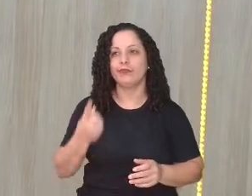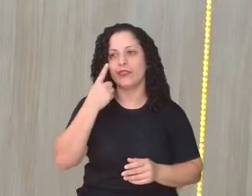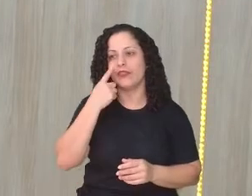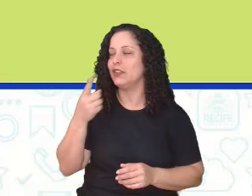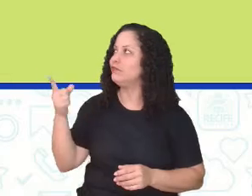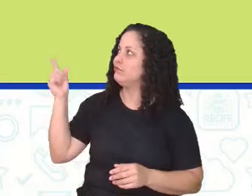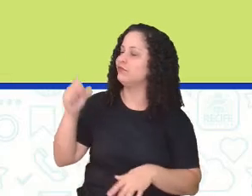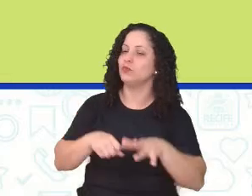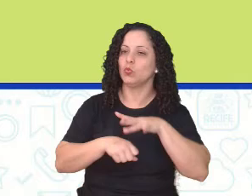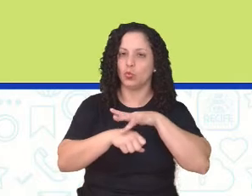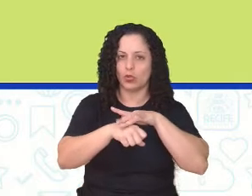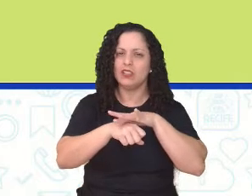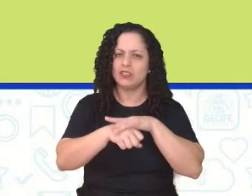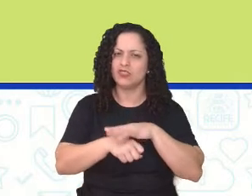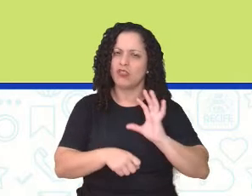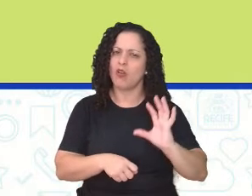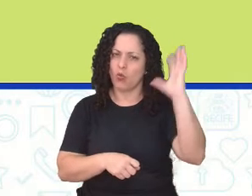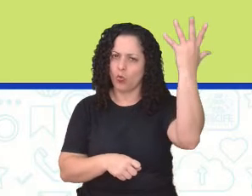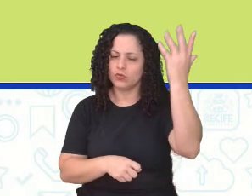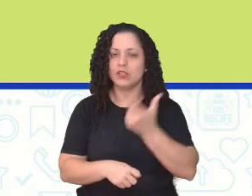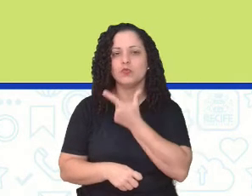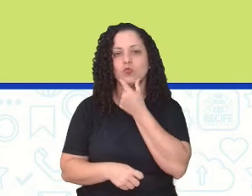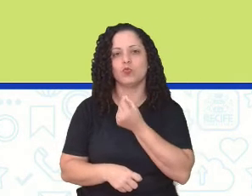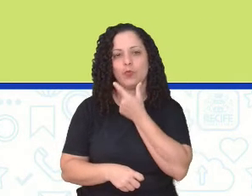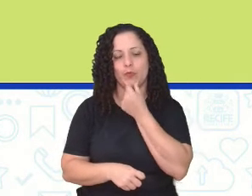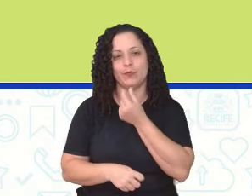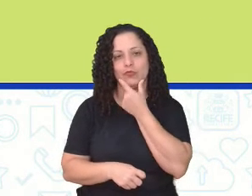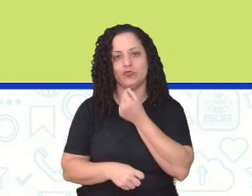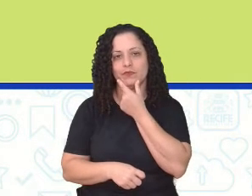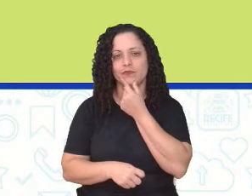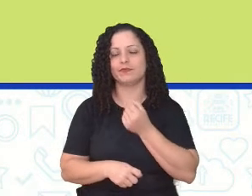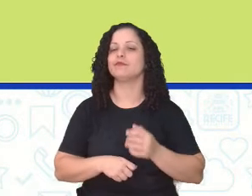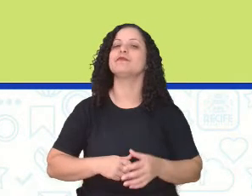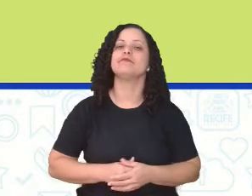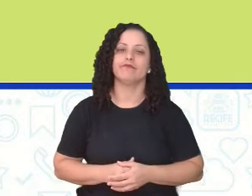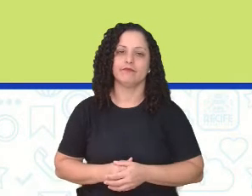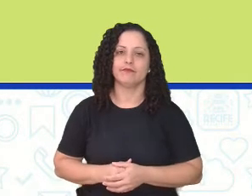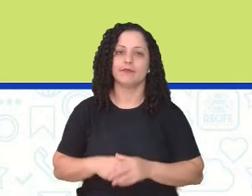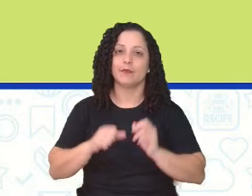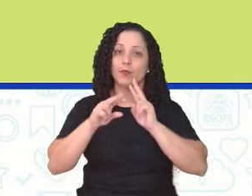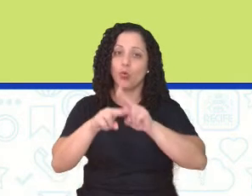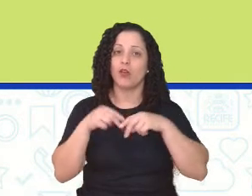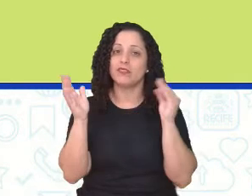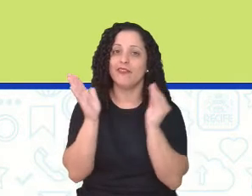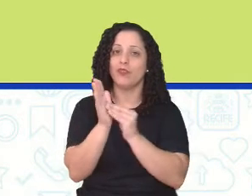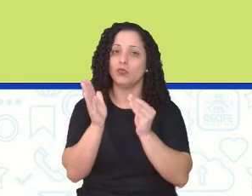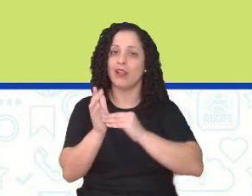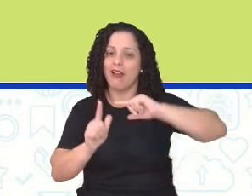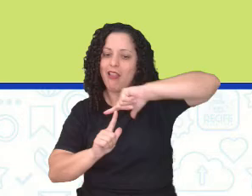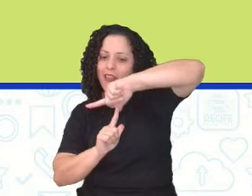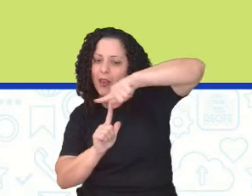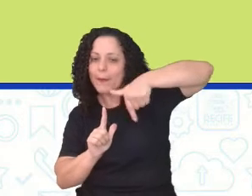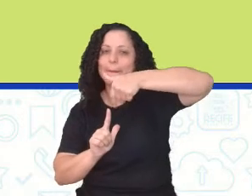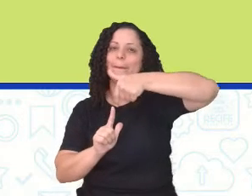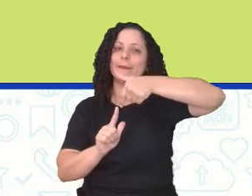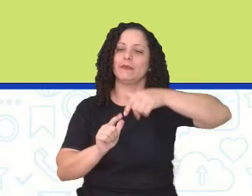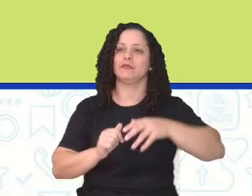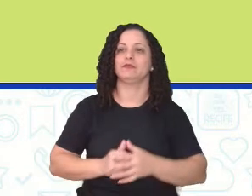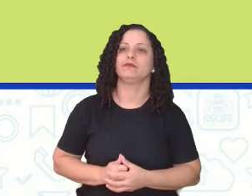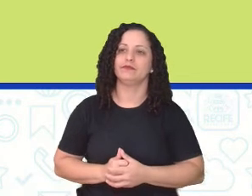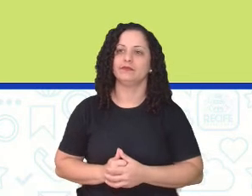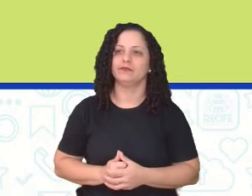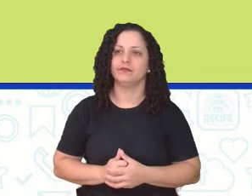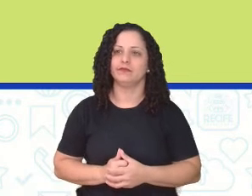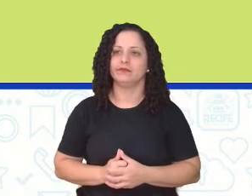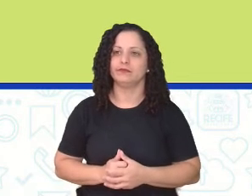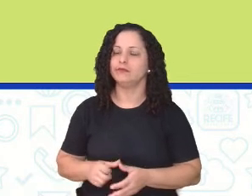de doença, né, que é acometido, na maioria das vezes, pela falta de higiene. E aqui